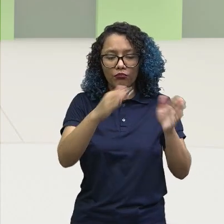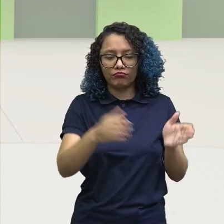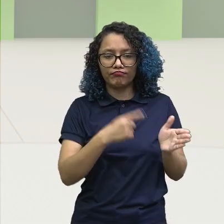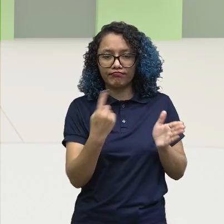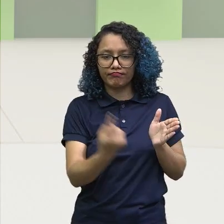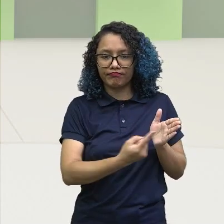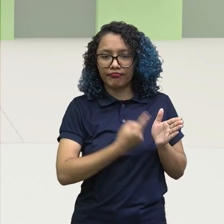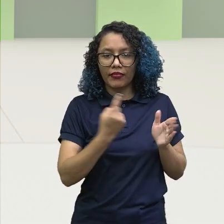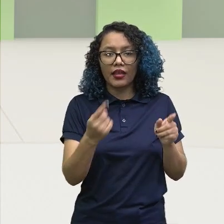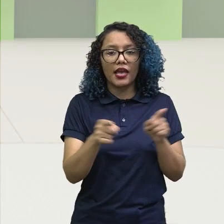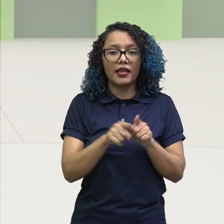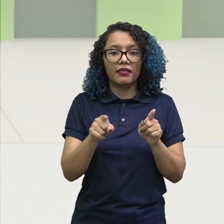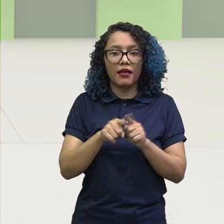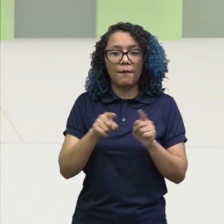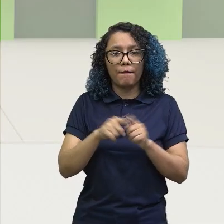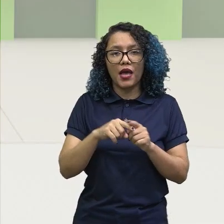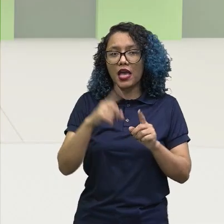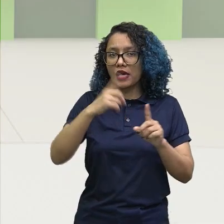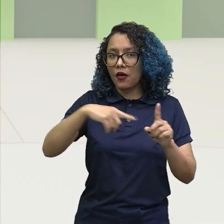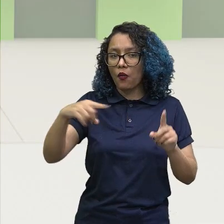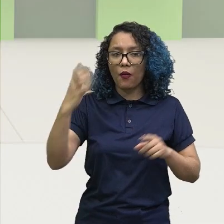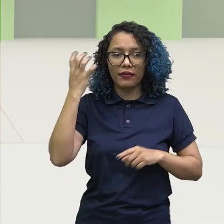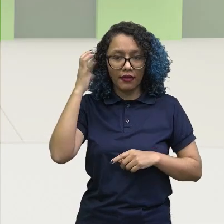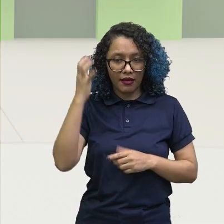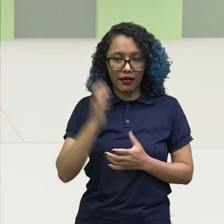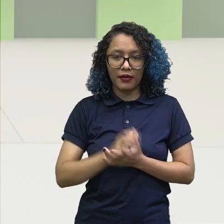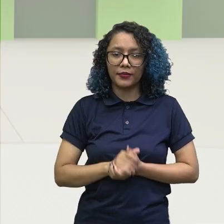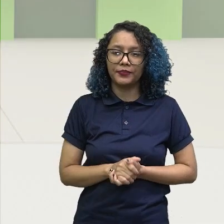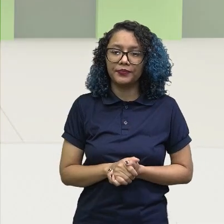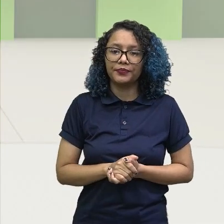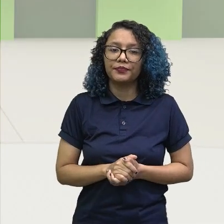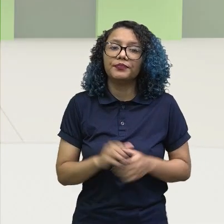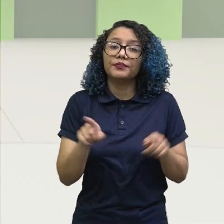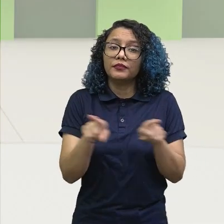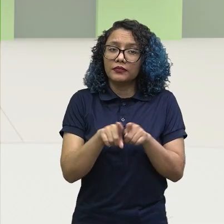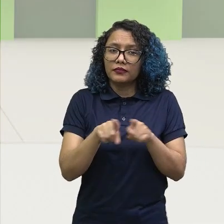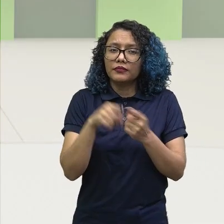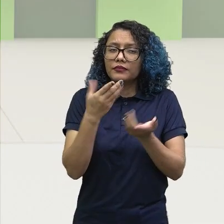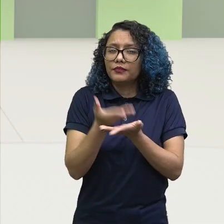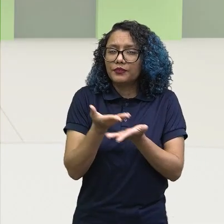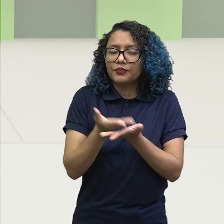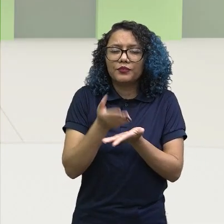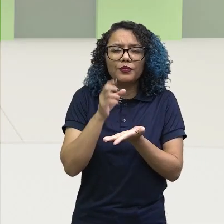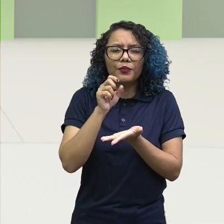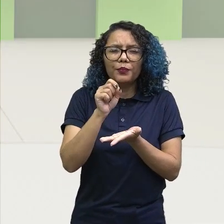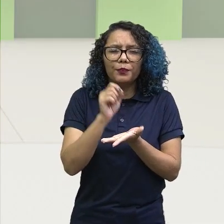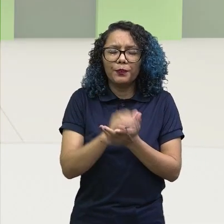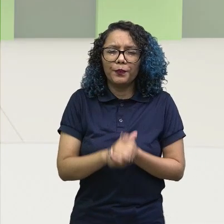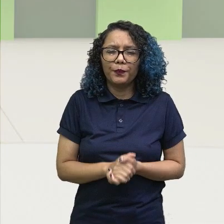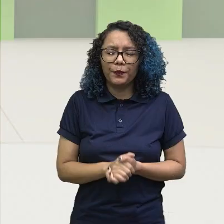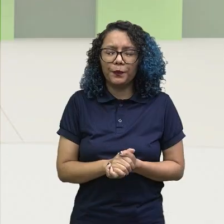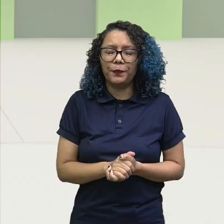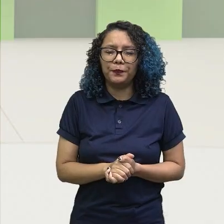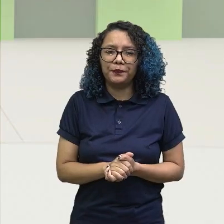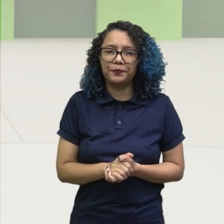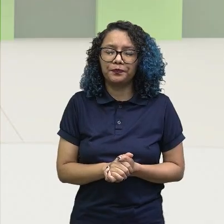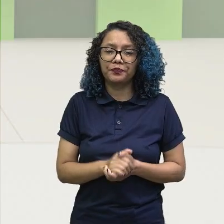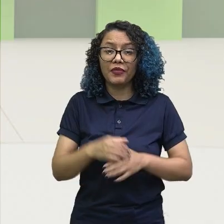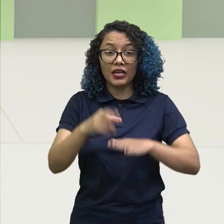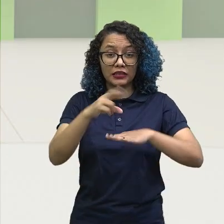e ondas de rádio. E vimos também que radiações, elas